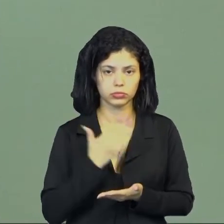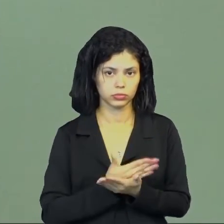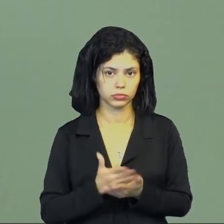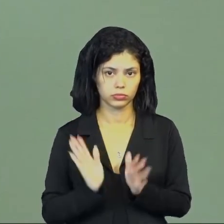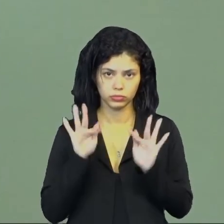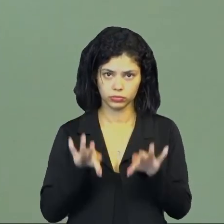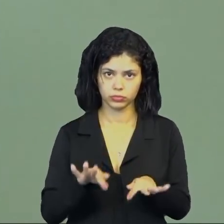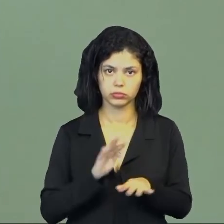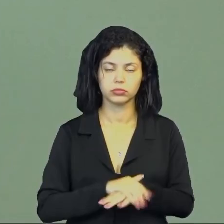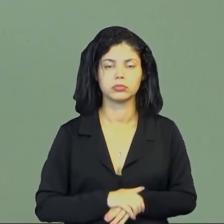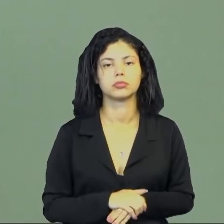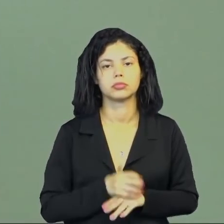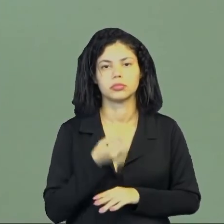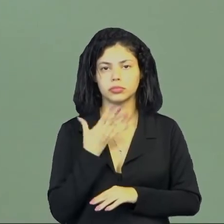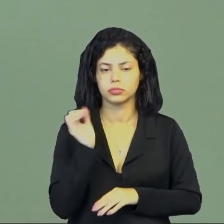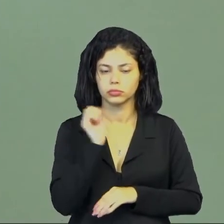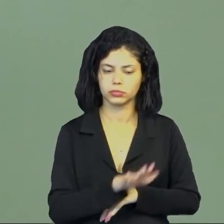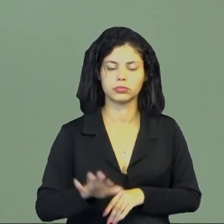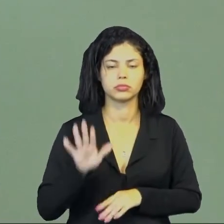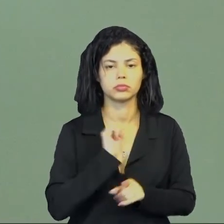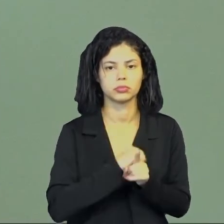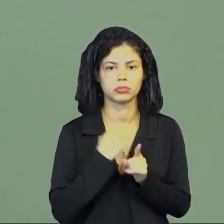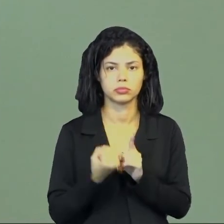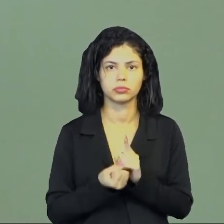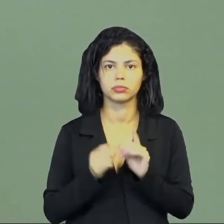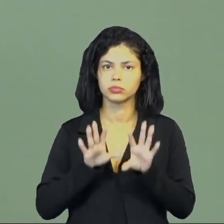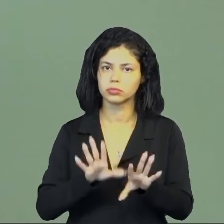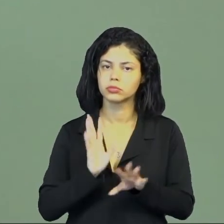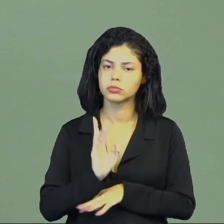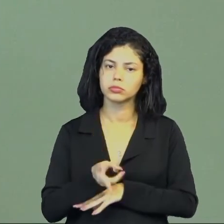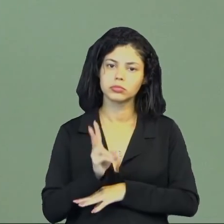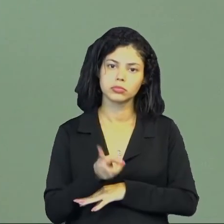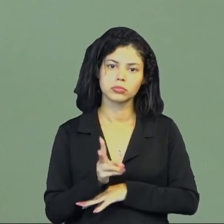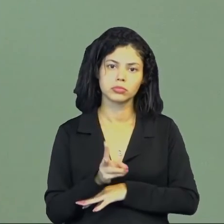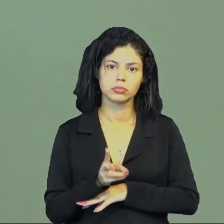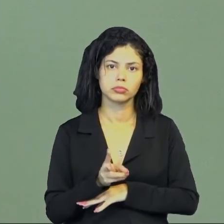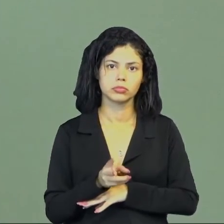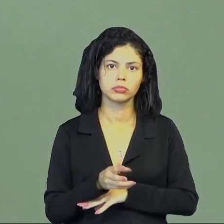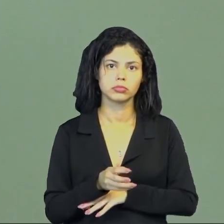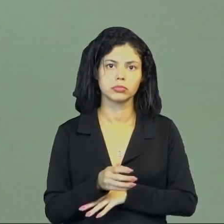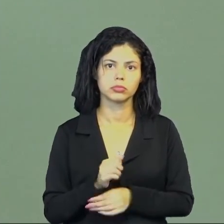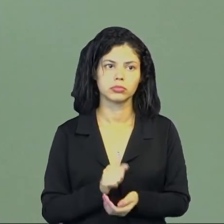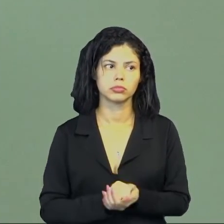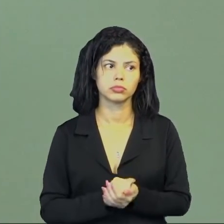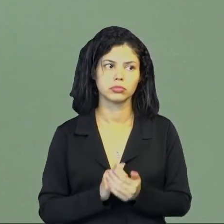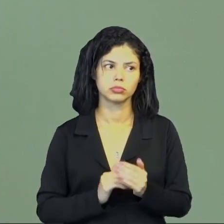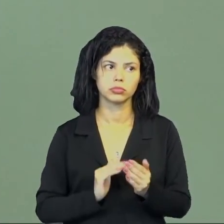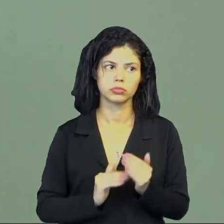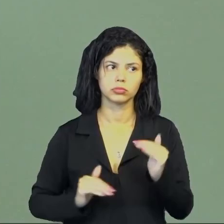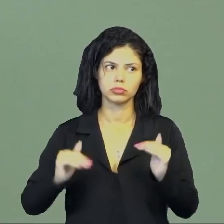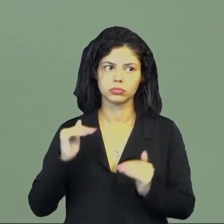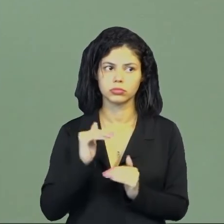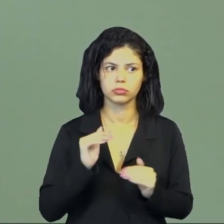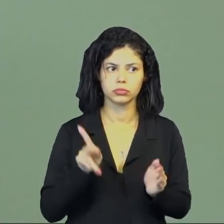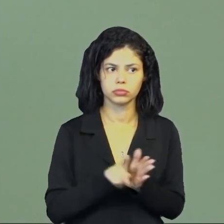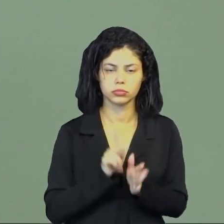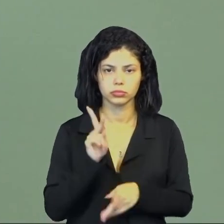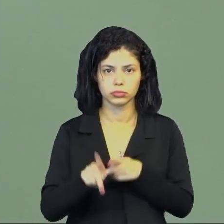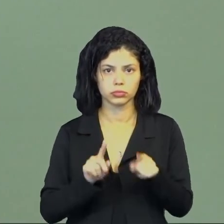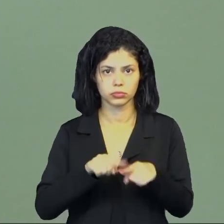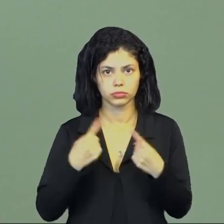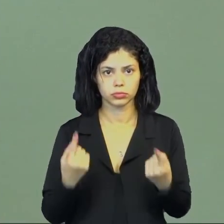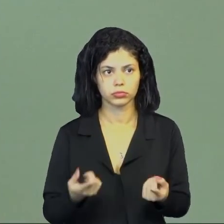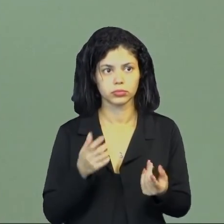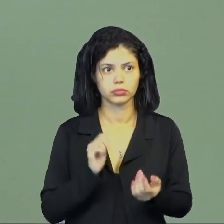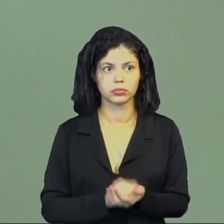outro termina. Então, o bem-estar geral da sociedade é sempre posto acima do indivíduo,